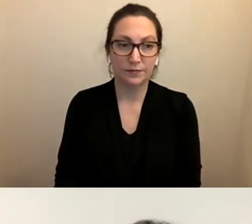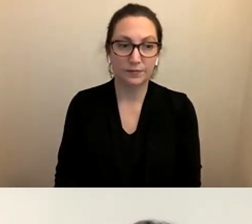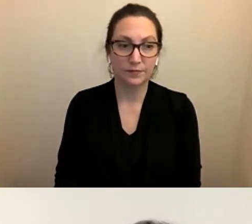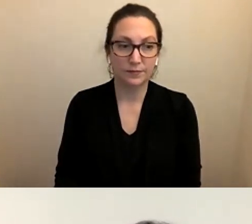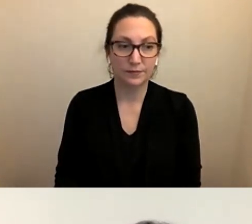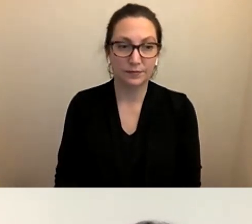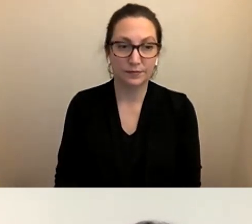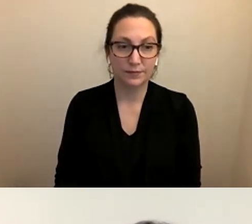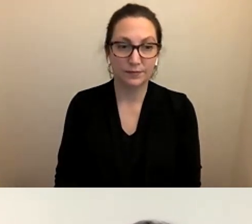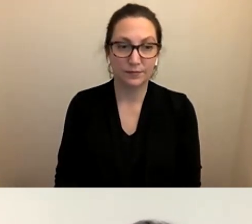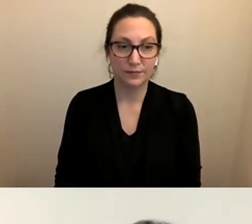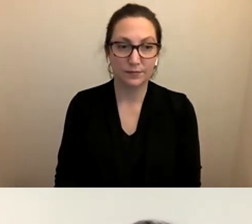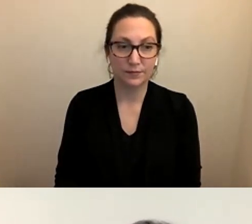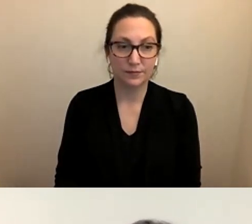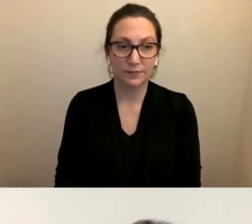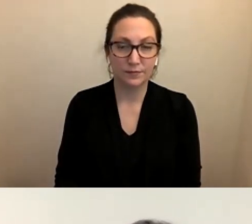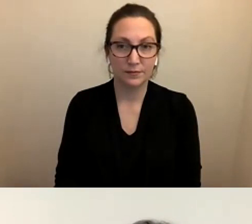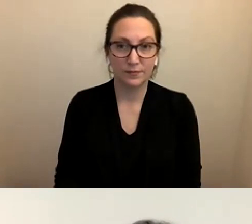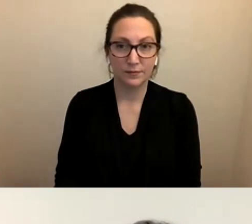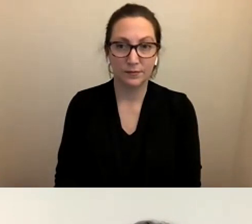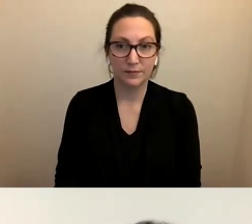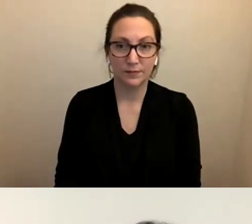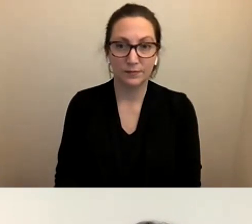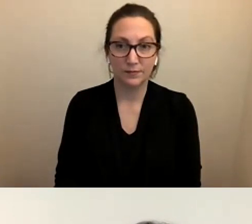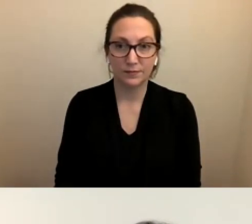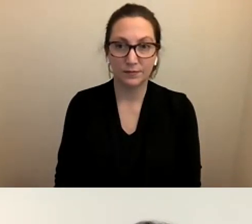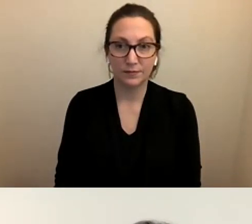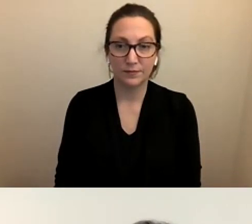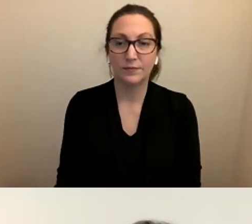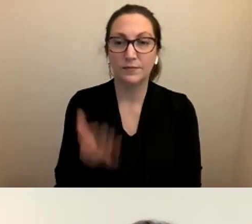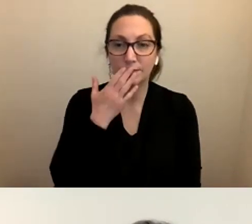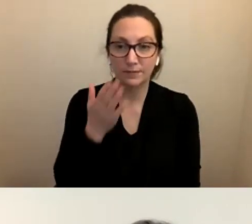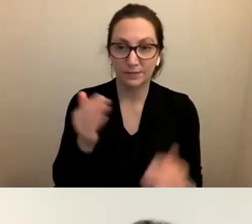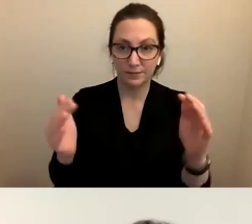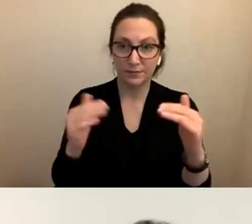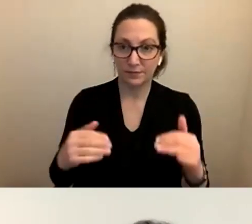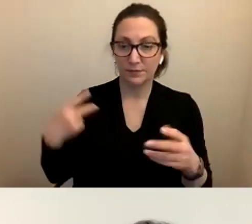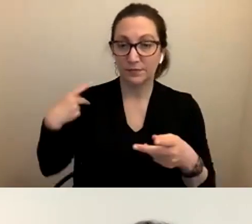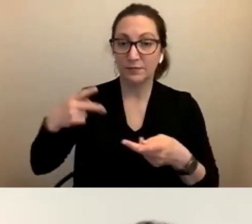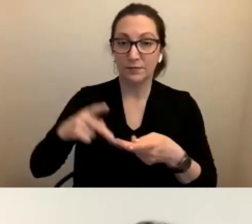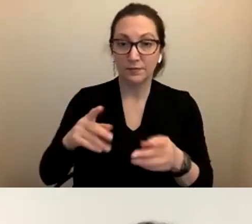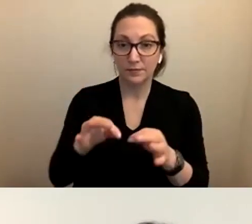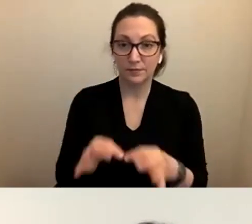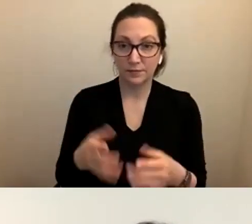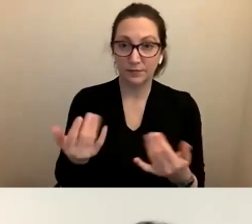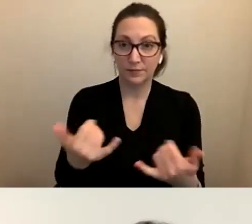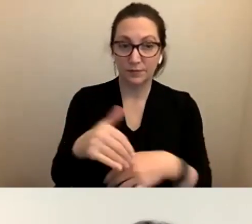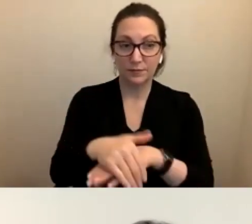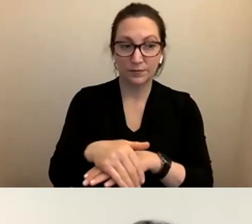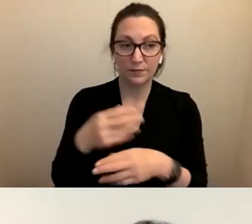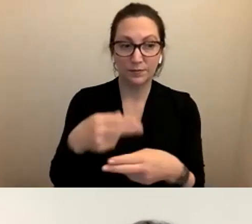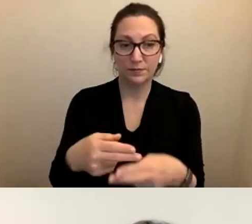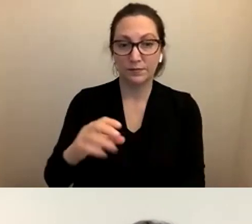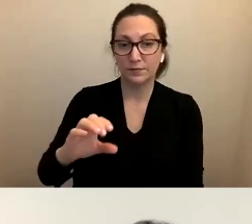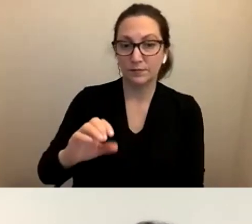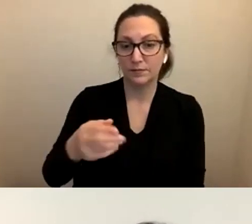parte superior de nosso ecrã. Obrigada. Thank you. Thank you. Our Portuguese interpreter this evening is Christiane